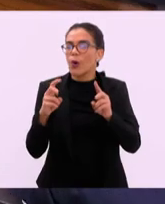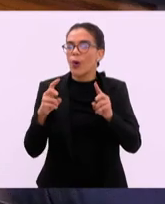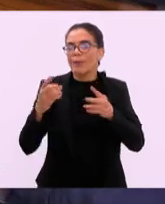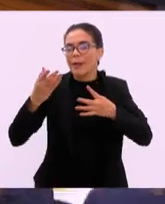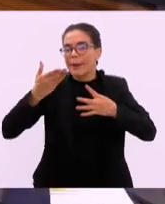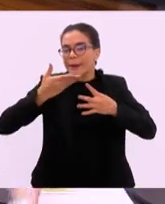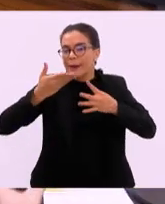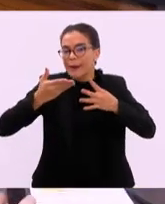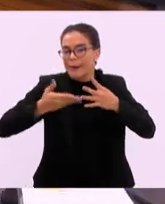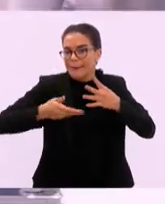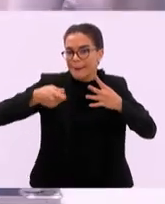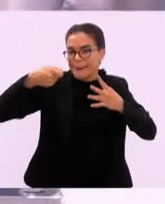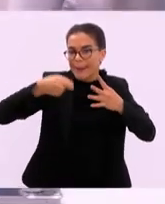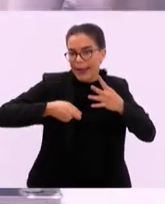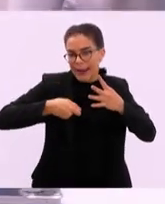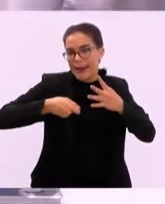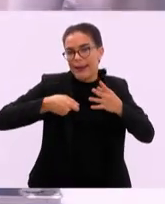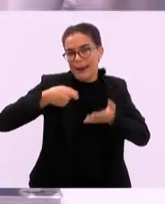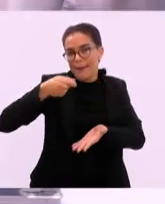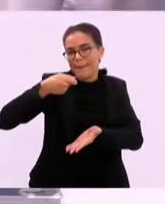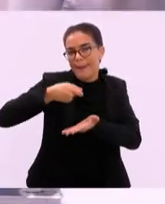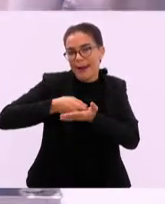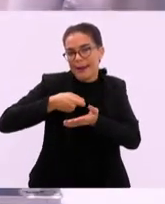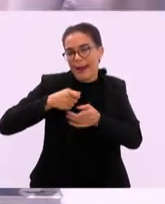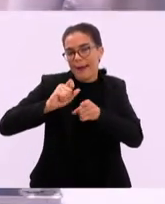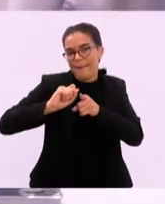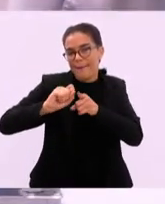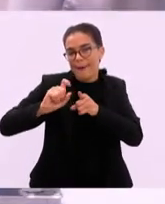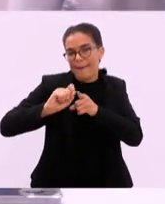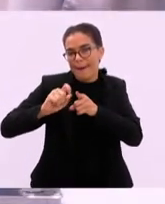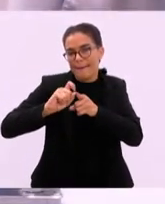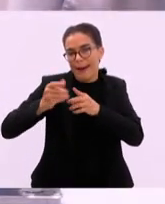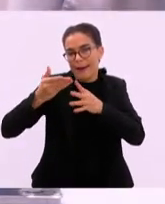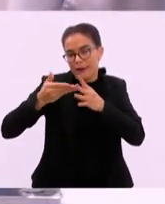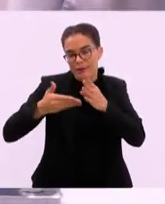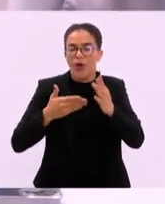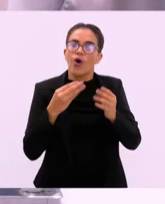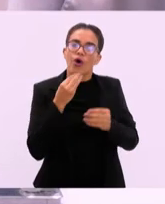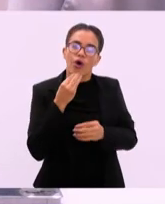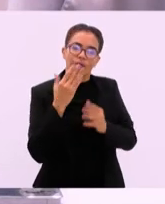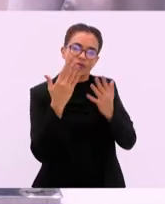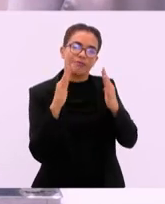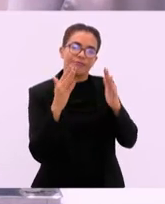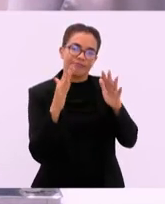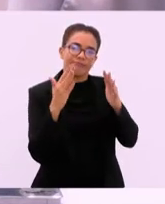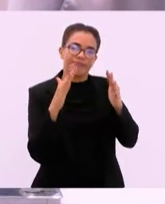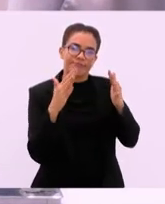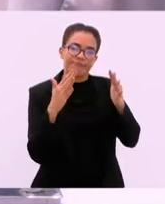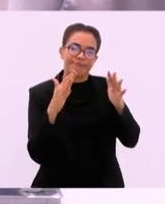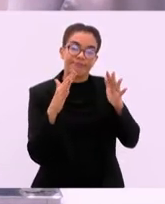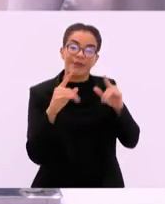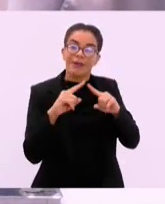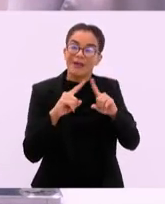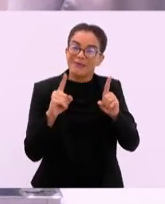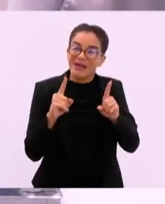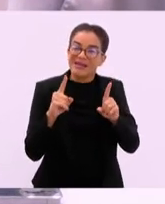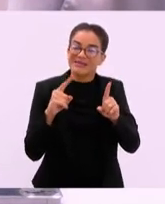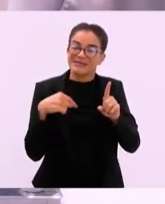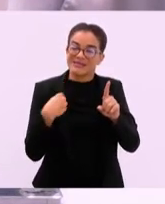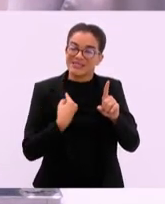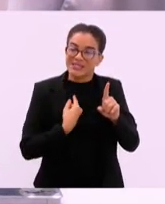parcelamento. Isso. Mas eu, absolutamente pertinente, parabenizar Vossa Excelência desde já, mas eu acho que a gente tinha que